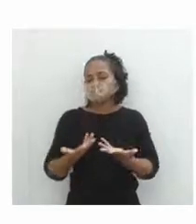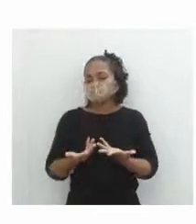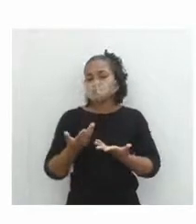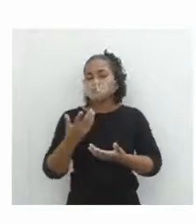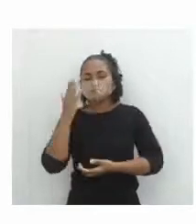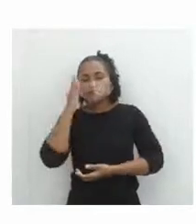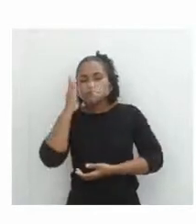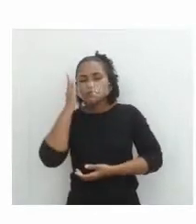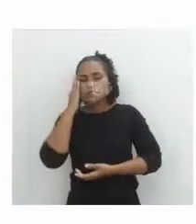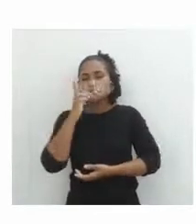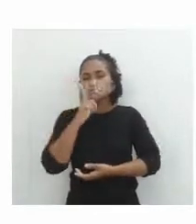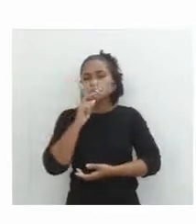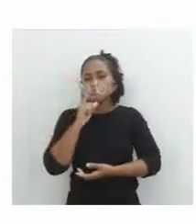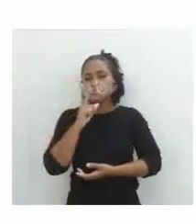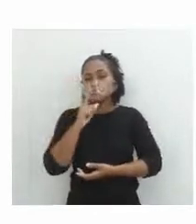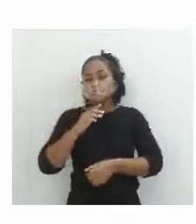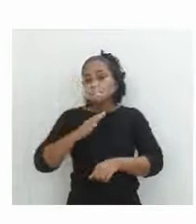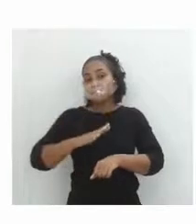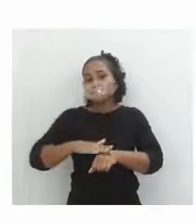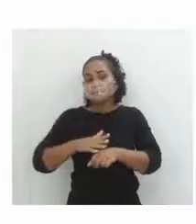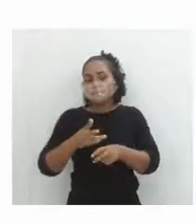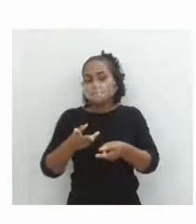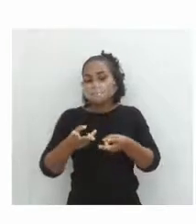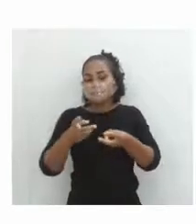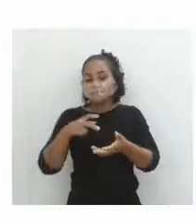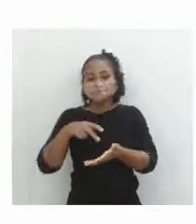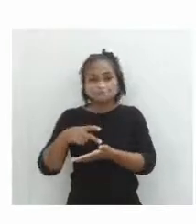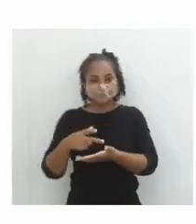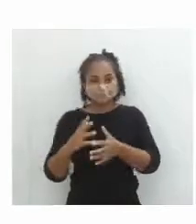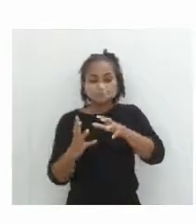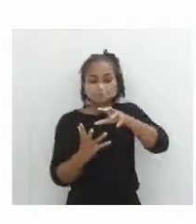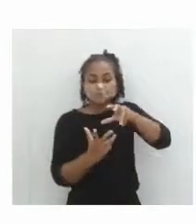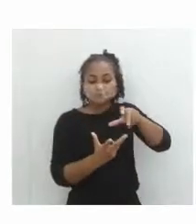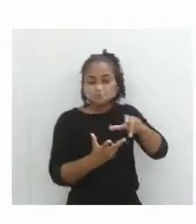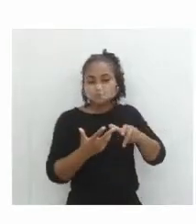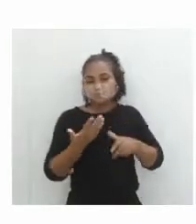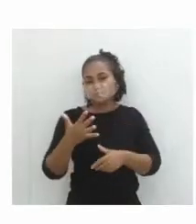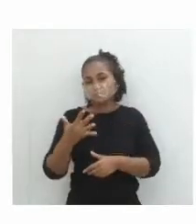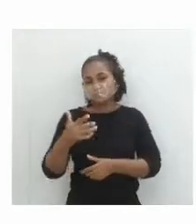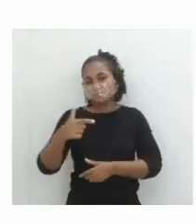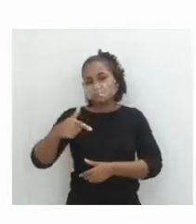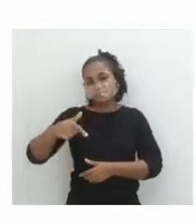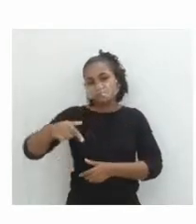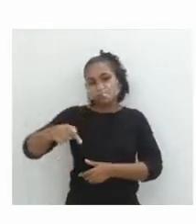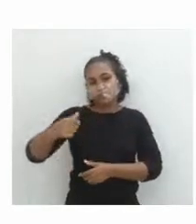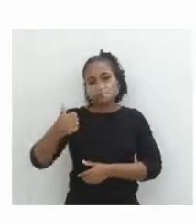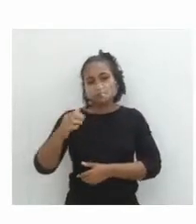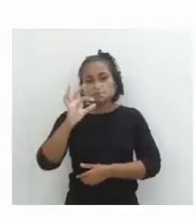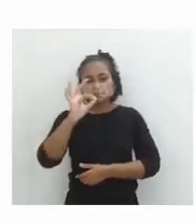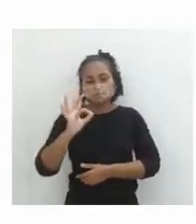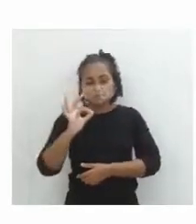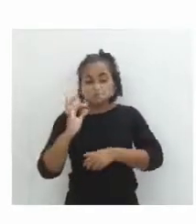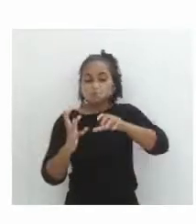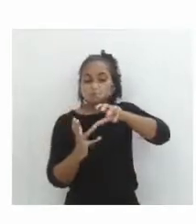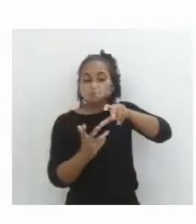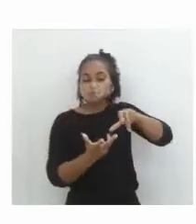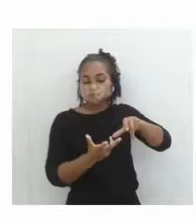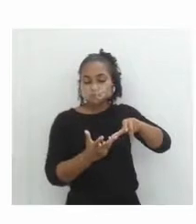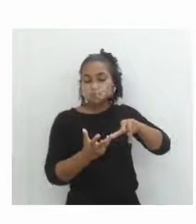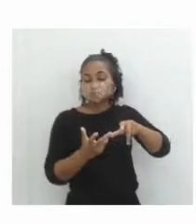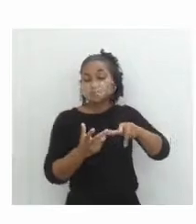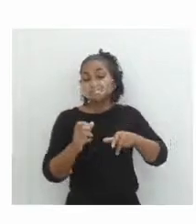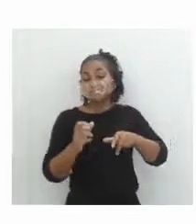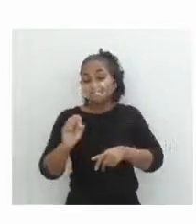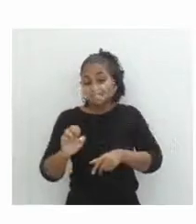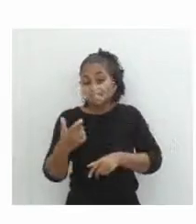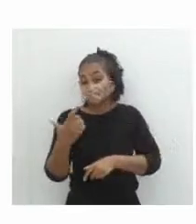que a água é a substância mais comum no planeta. Ela cobre cerca de 71% da superfície da Terra. Sem